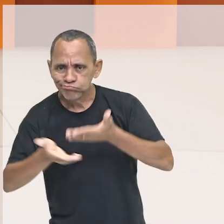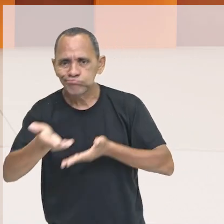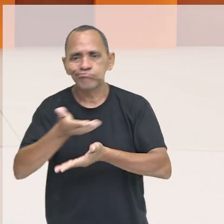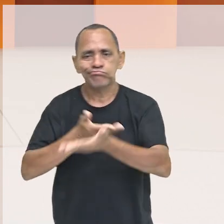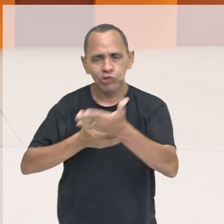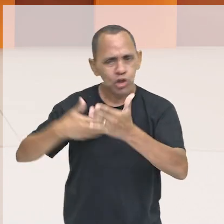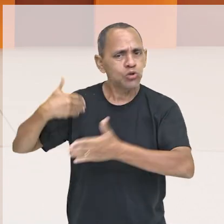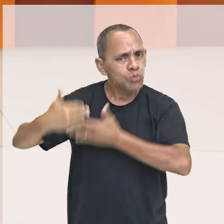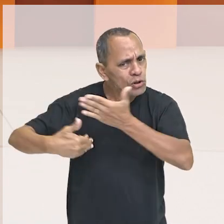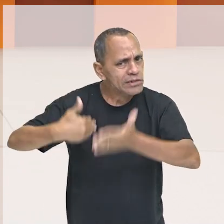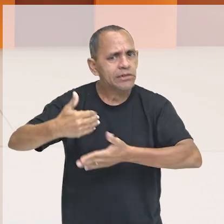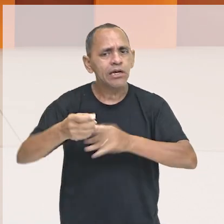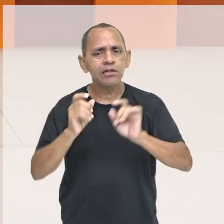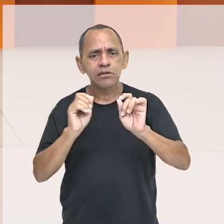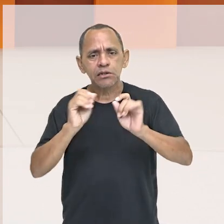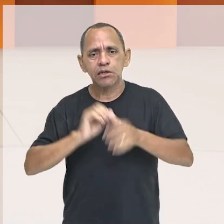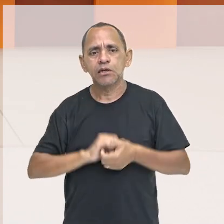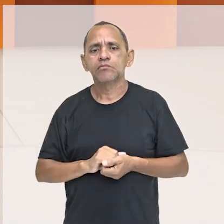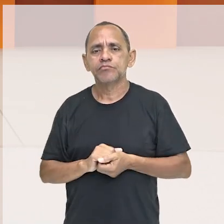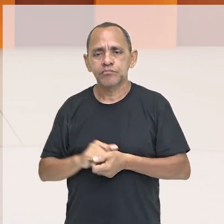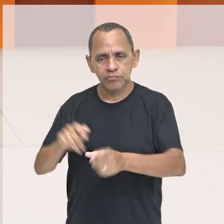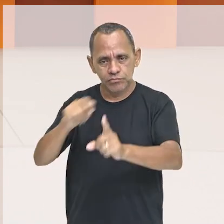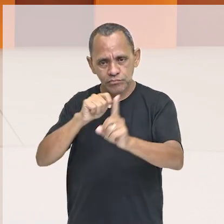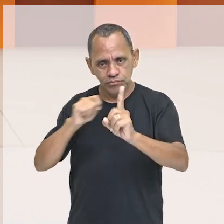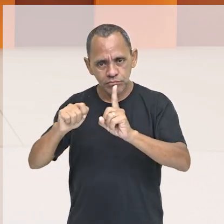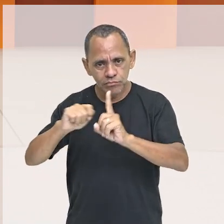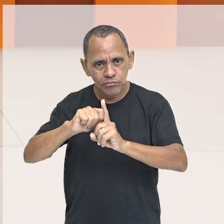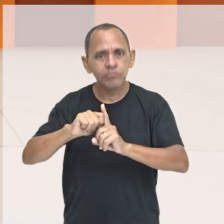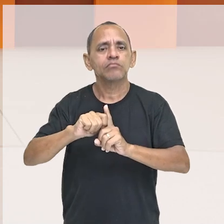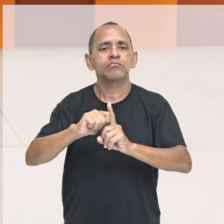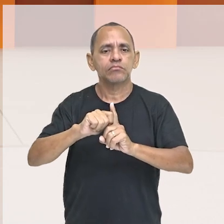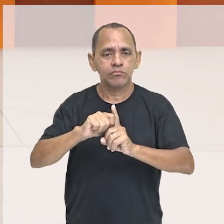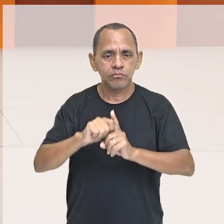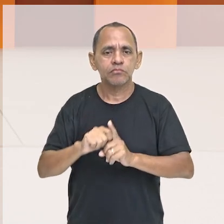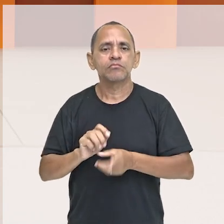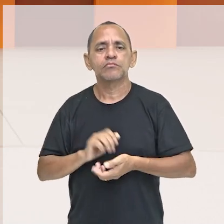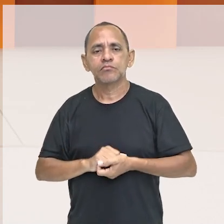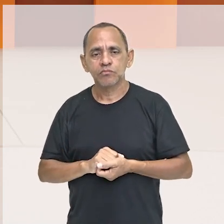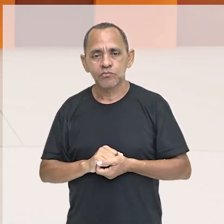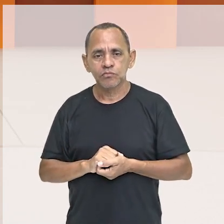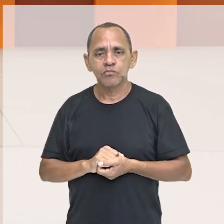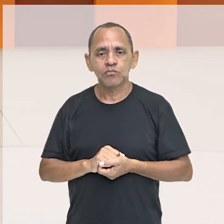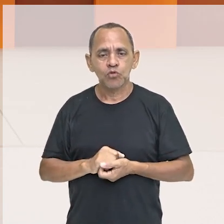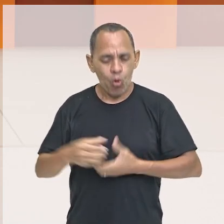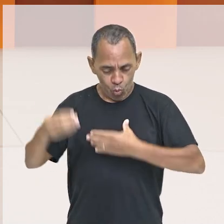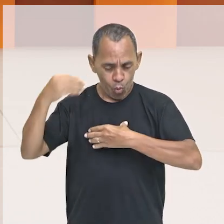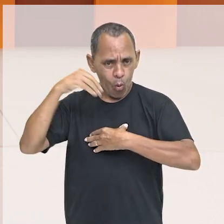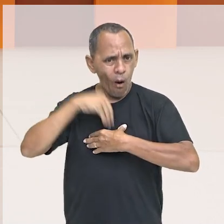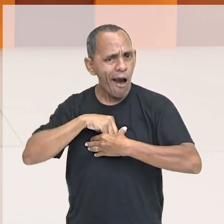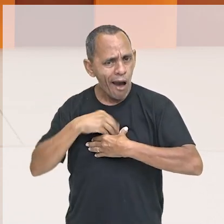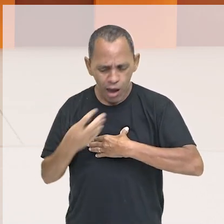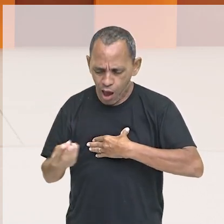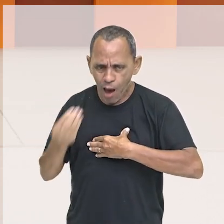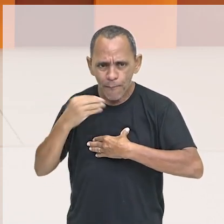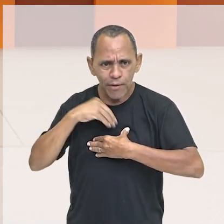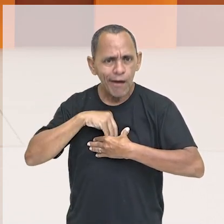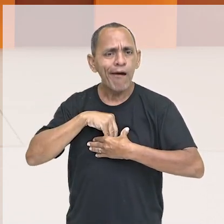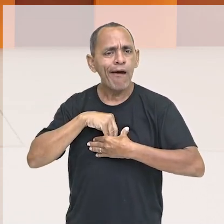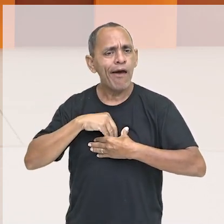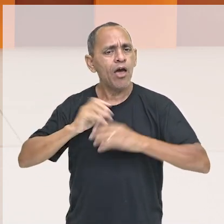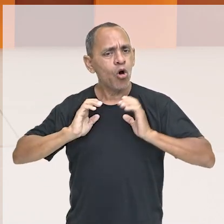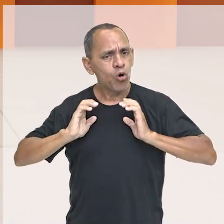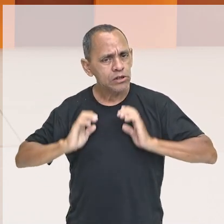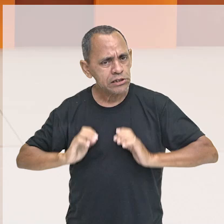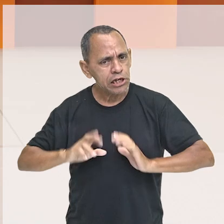nesse processo que nós chamamos de socialização, em que nós vamos, então, internalizando os